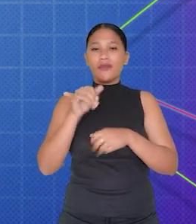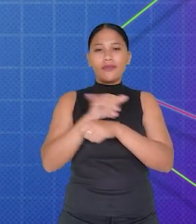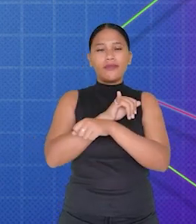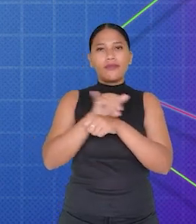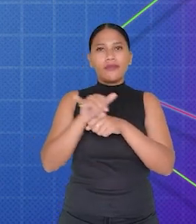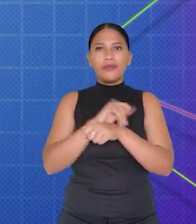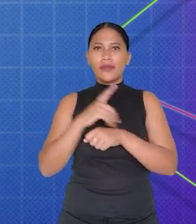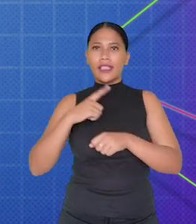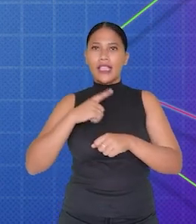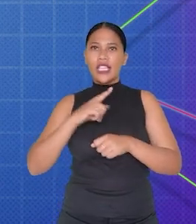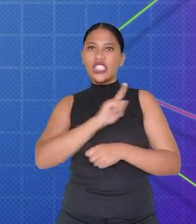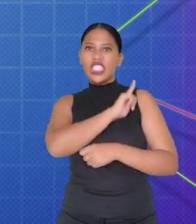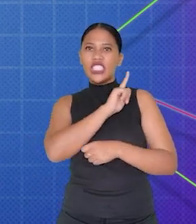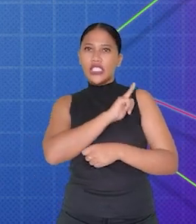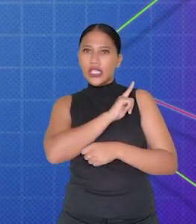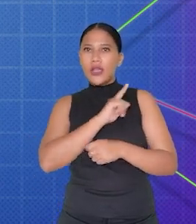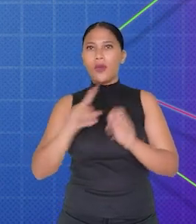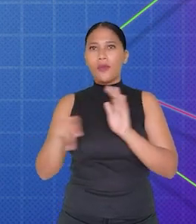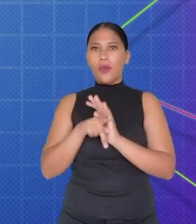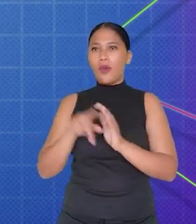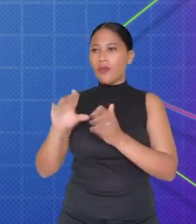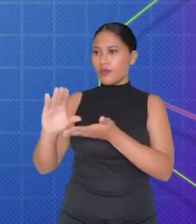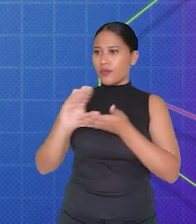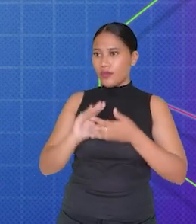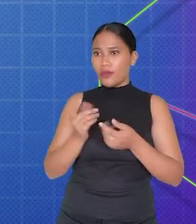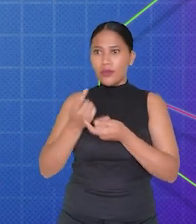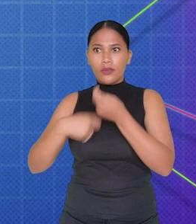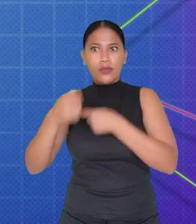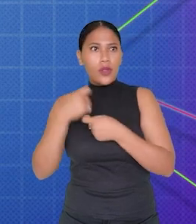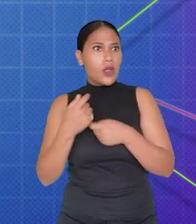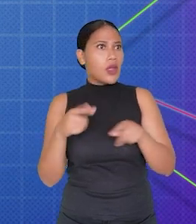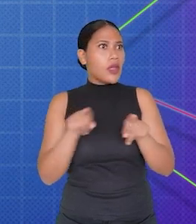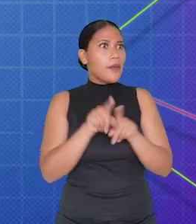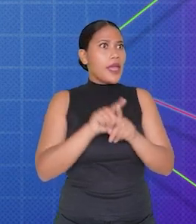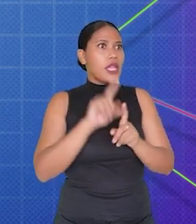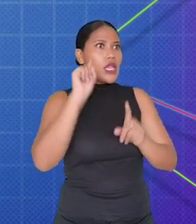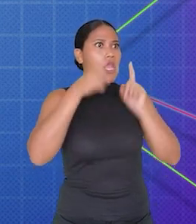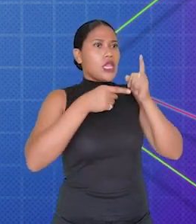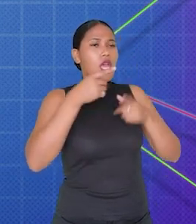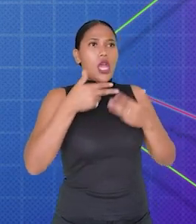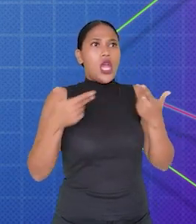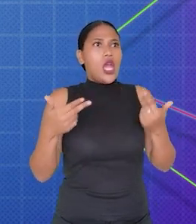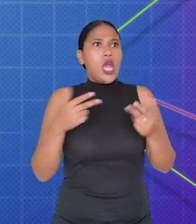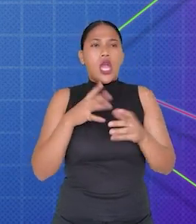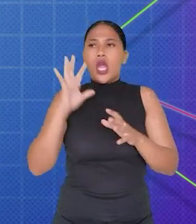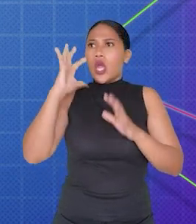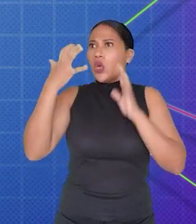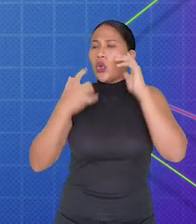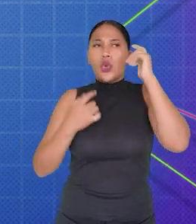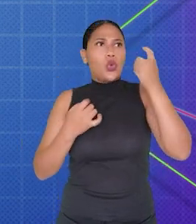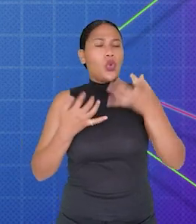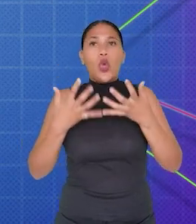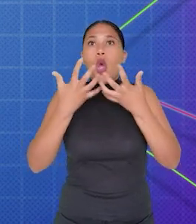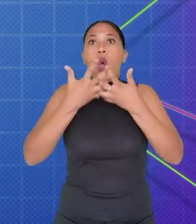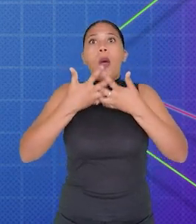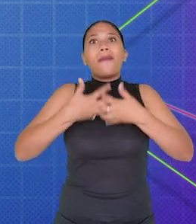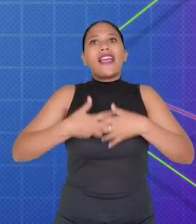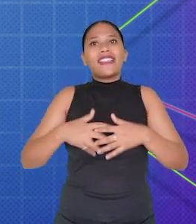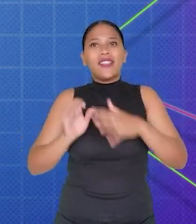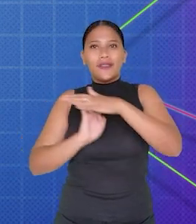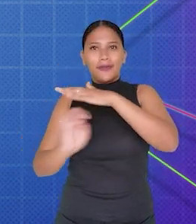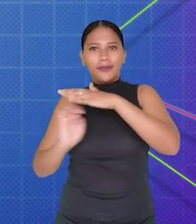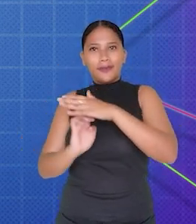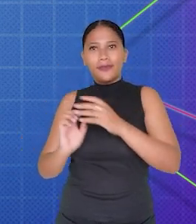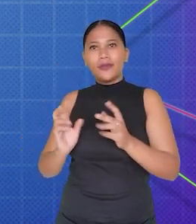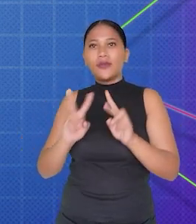de estratégia que envolvem a gestão de recursos e a tomada de decisões podem ajudar os jogadores a entender melhor a complexidade da gestão de